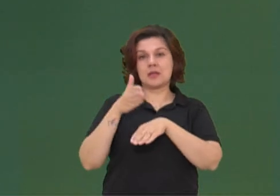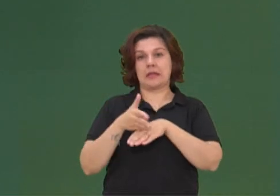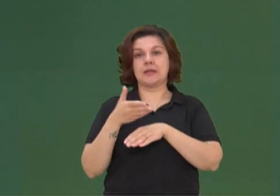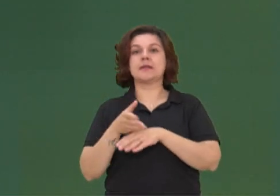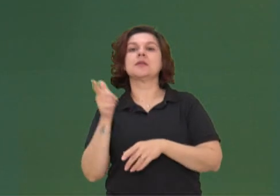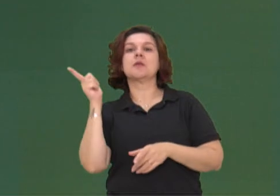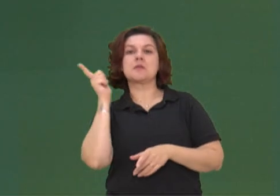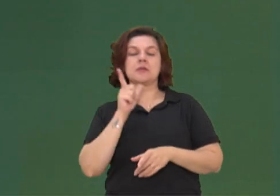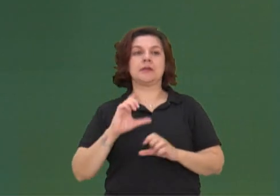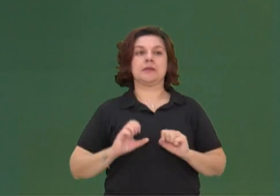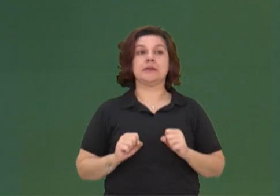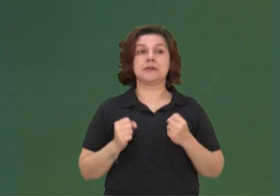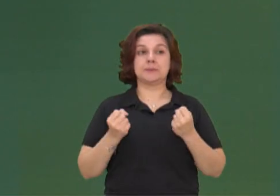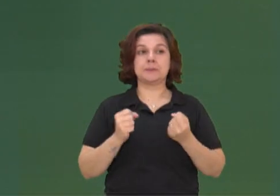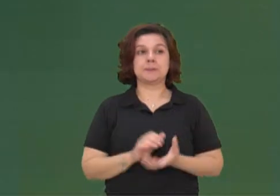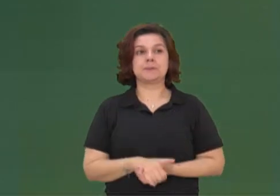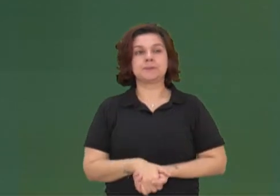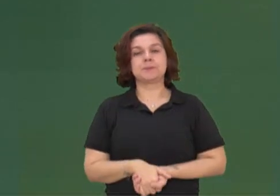sua resistência.